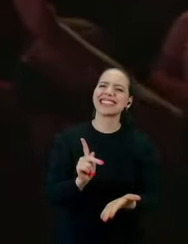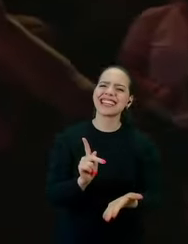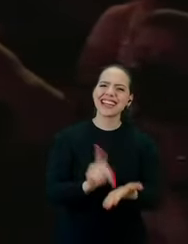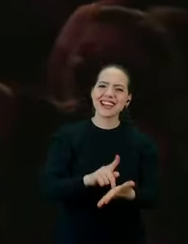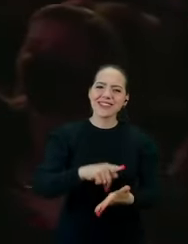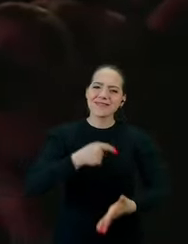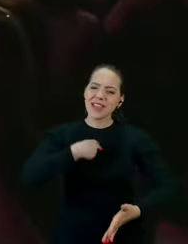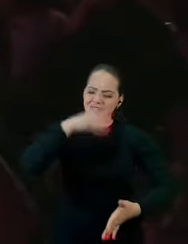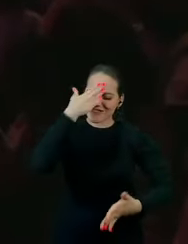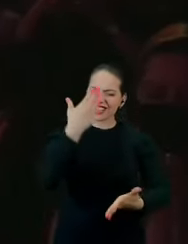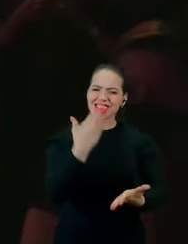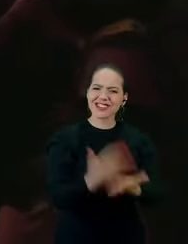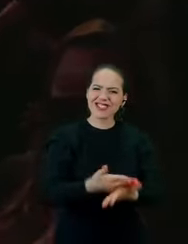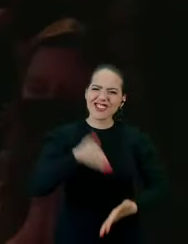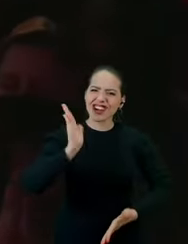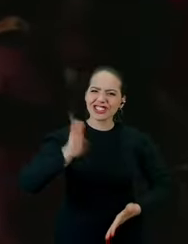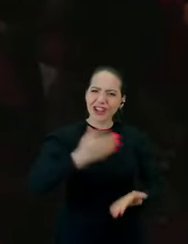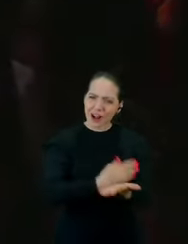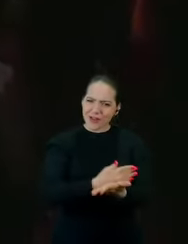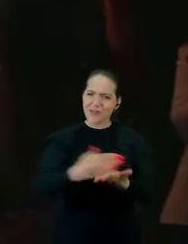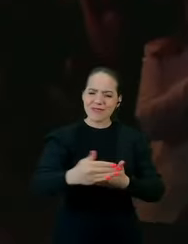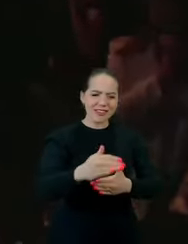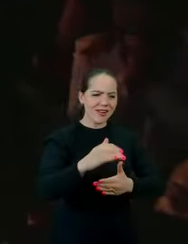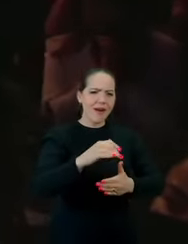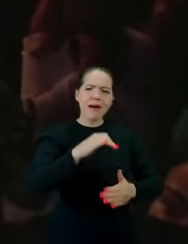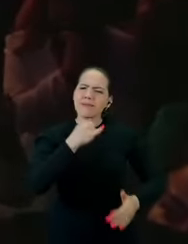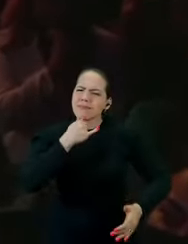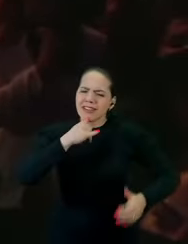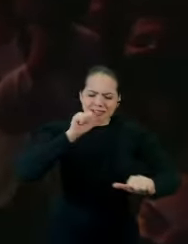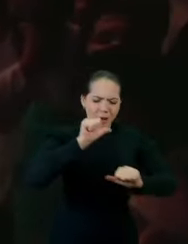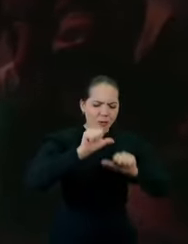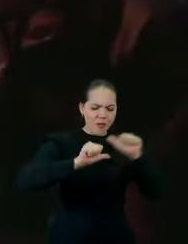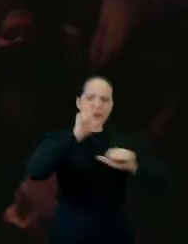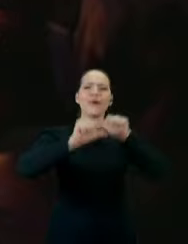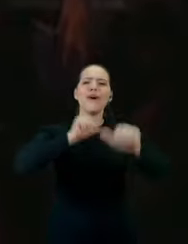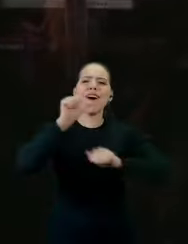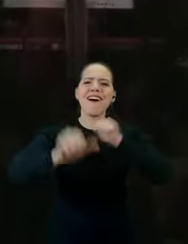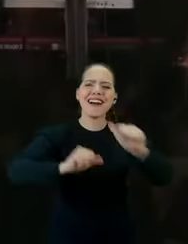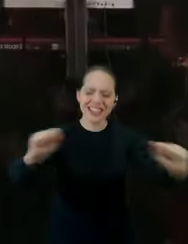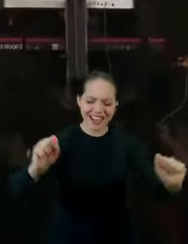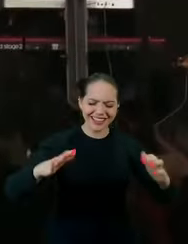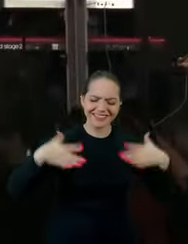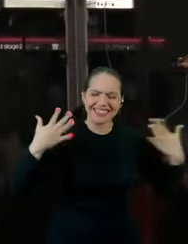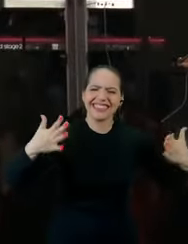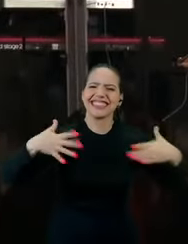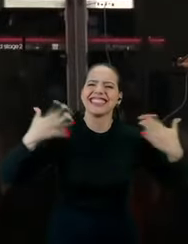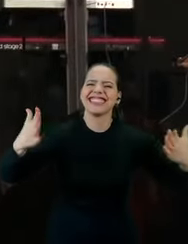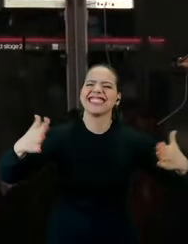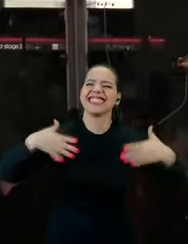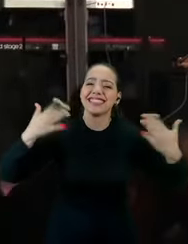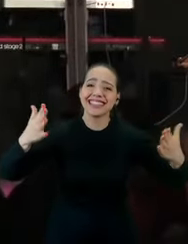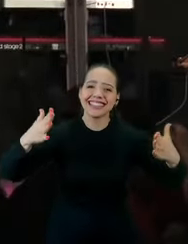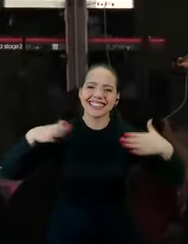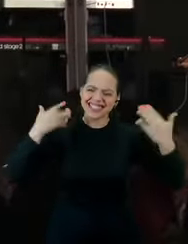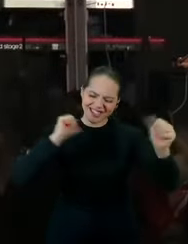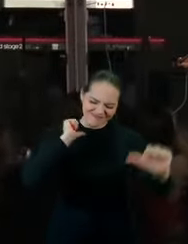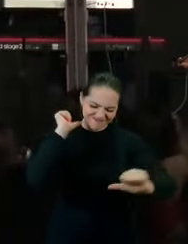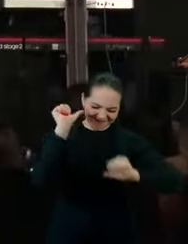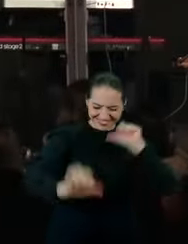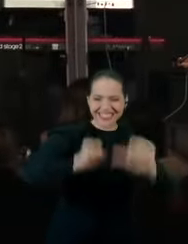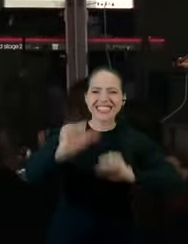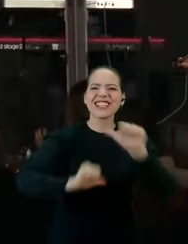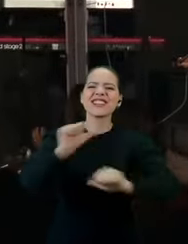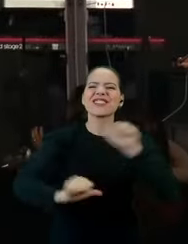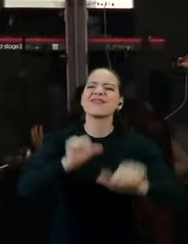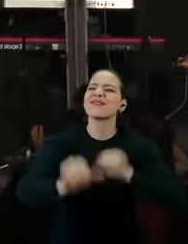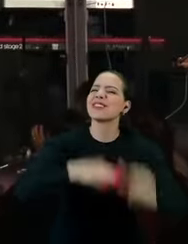em alegria. Ela já está tirando cinzas e colocando coroas de alegria, vestes de alegria. O